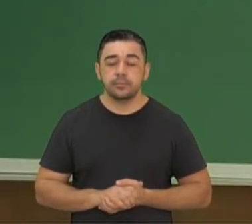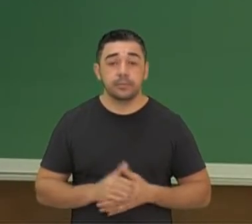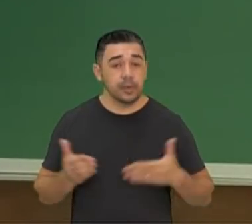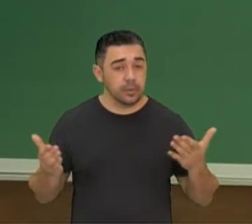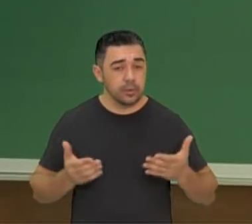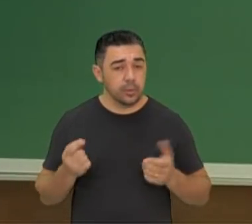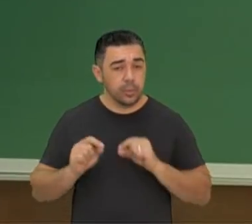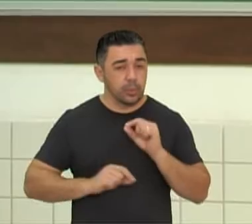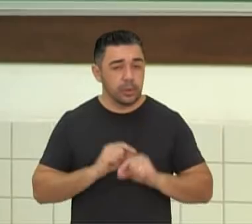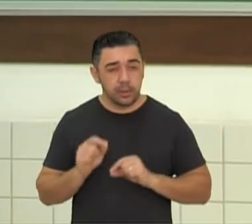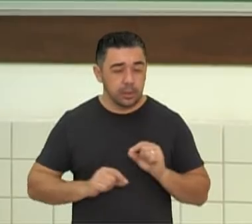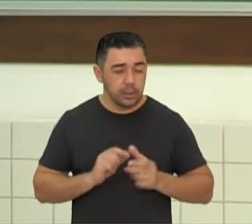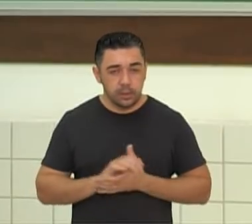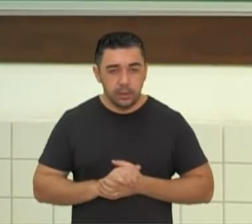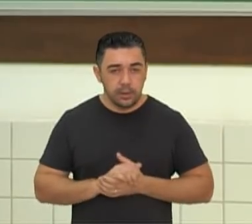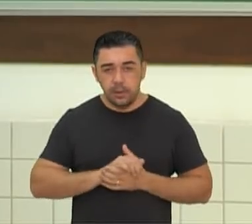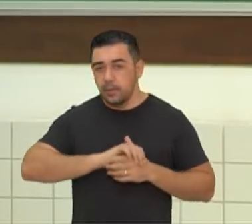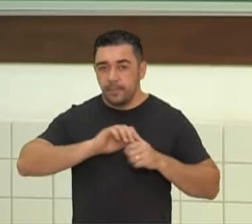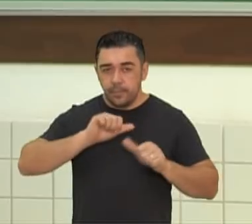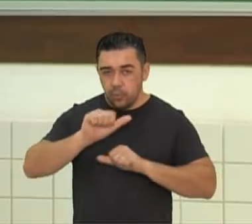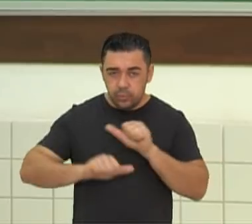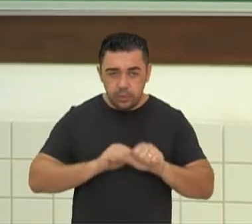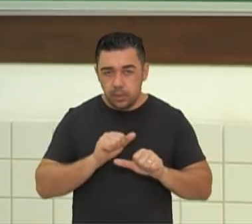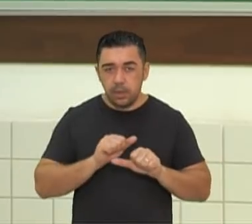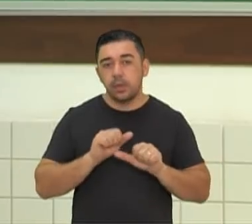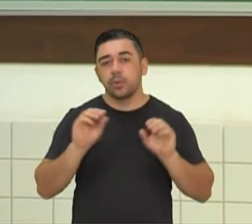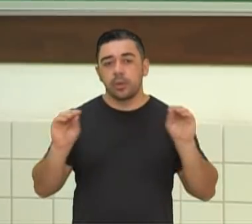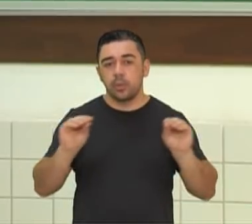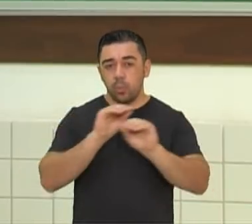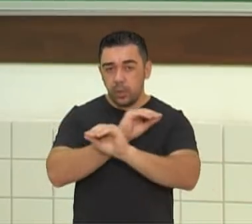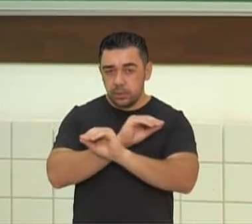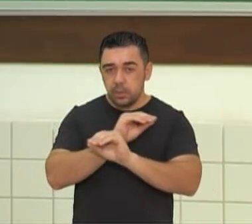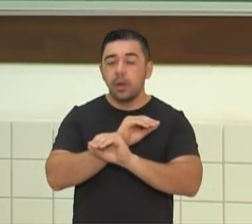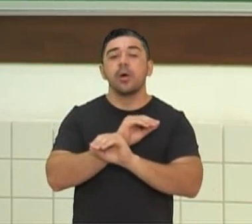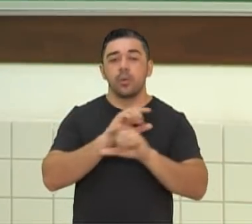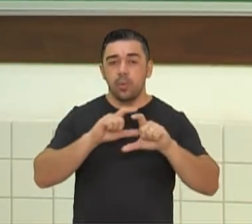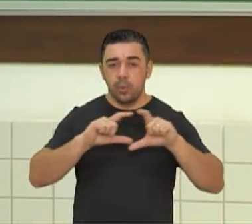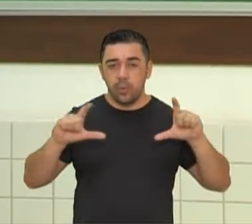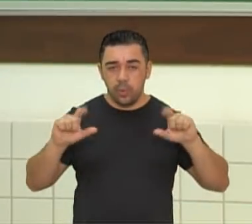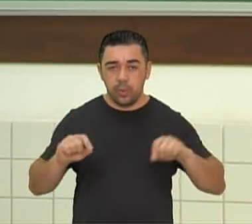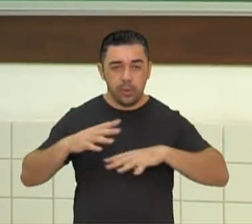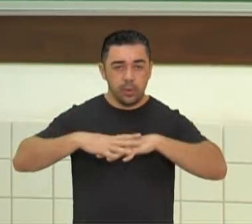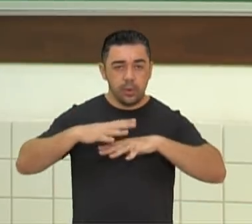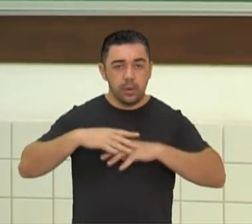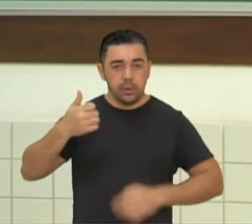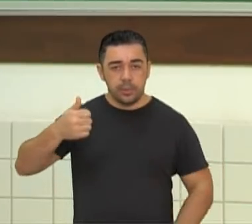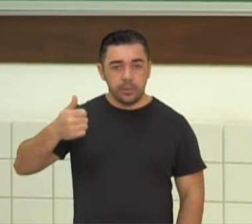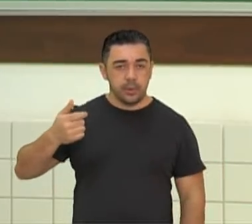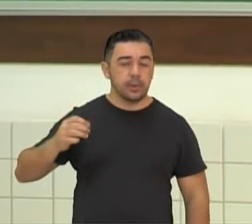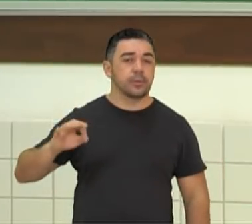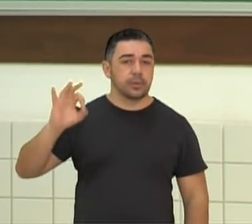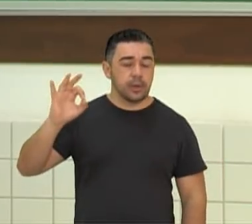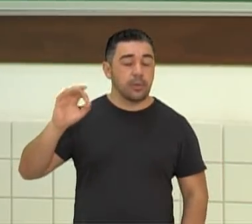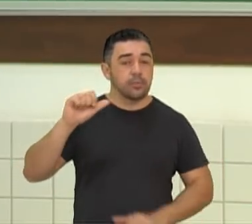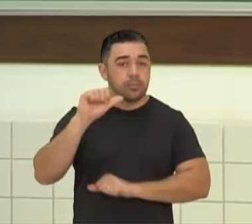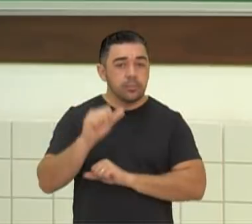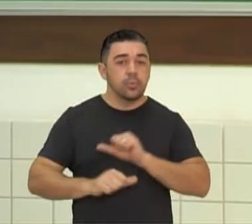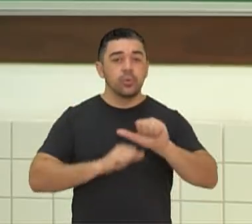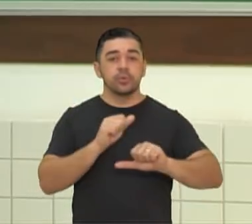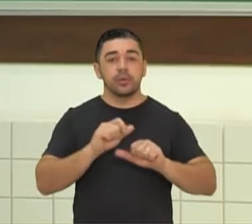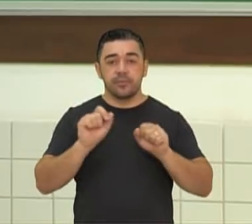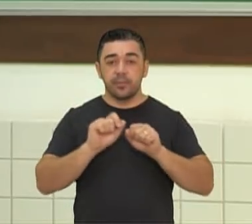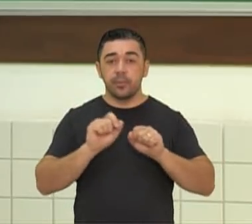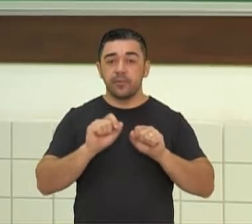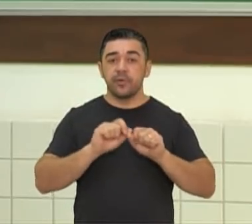Agora a gente vai fazer o seguinte, nós vamos transformar equações do primeiro grau com duas incógnitas em um gráfico do plano cartesiano.